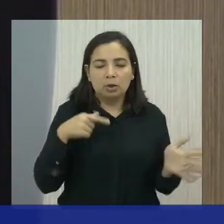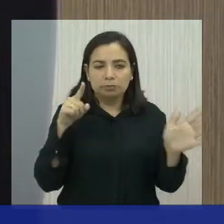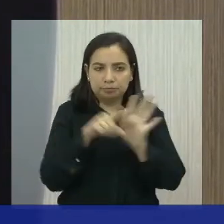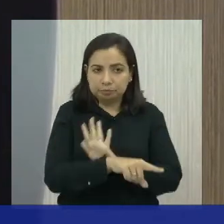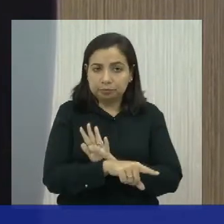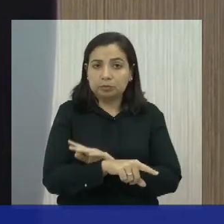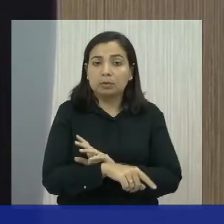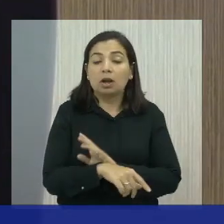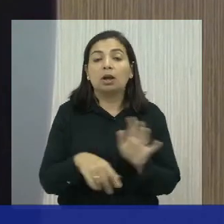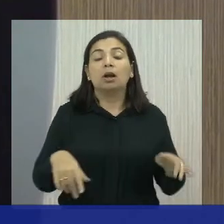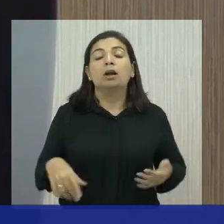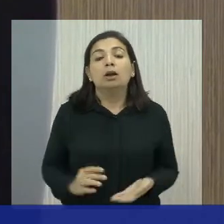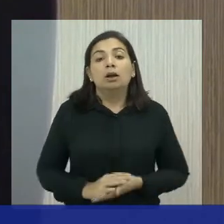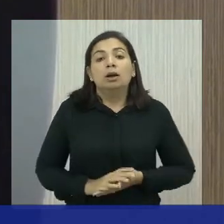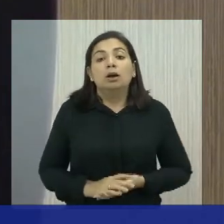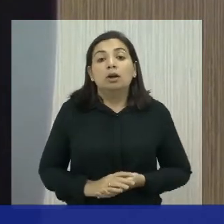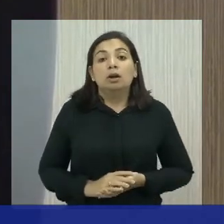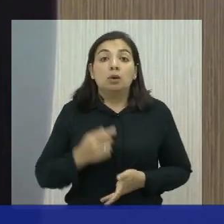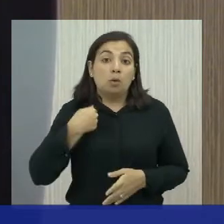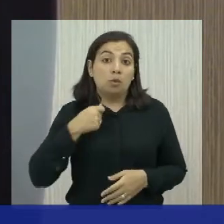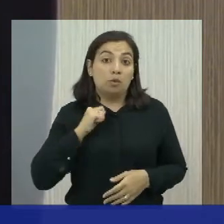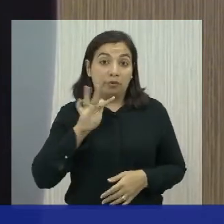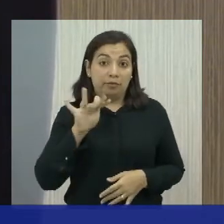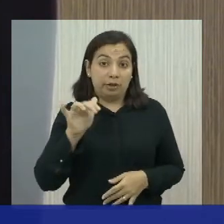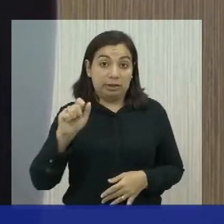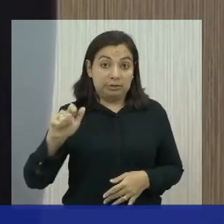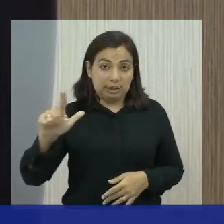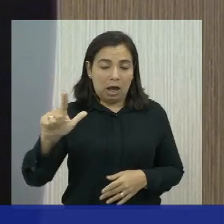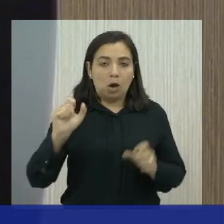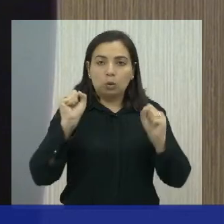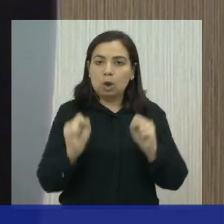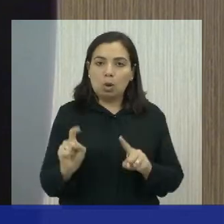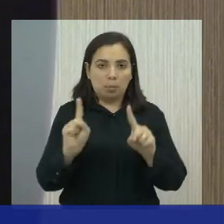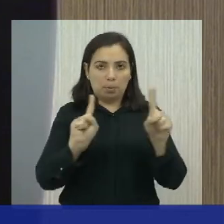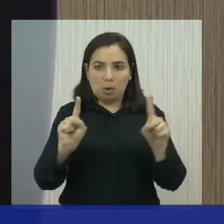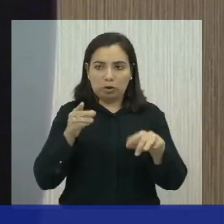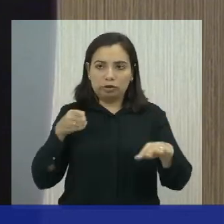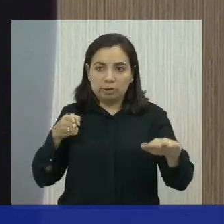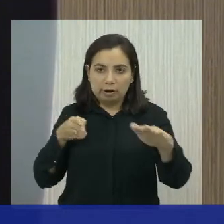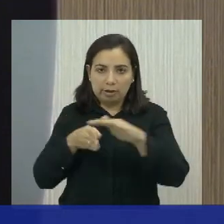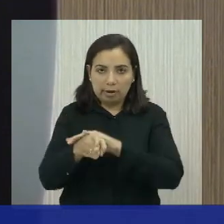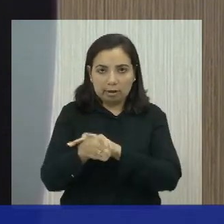ele não pode entrar na residência